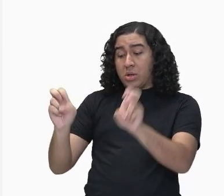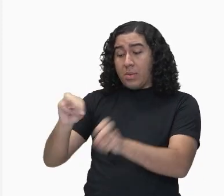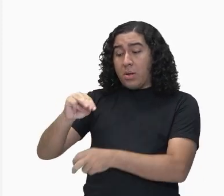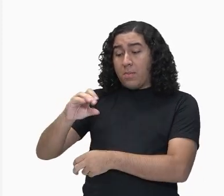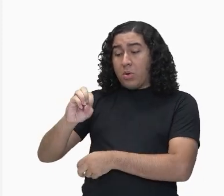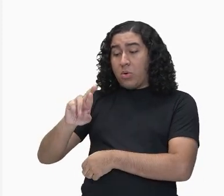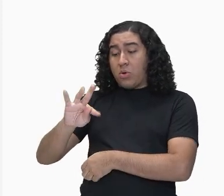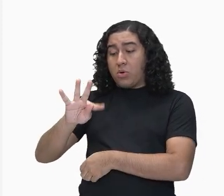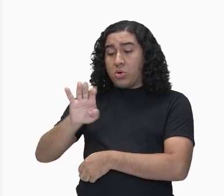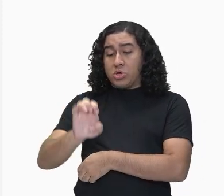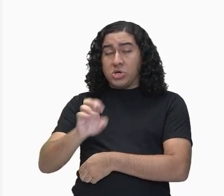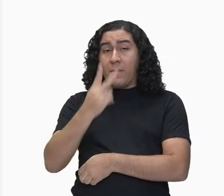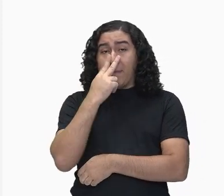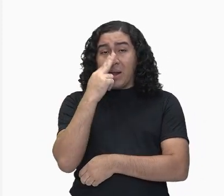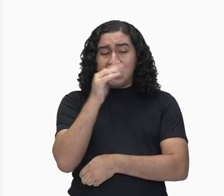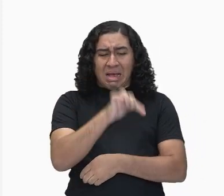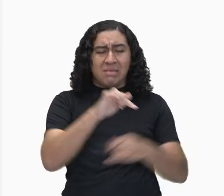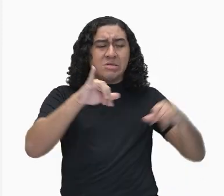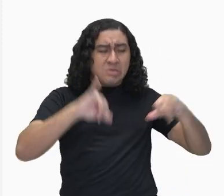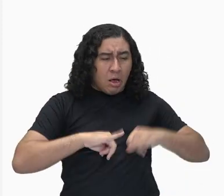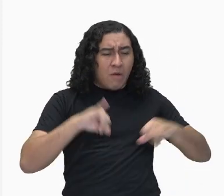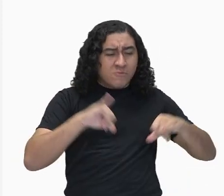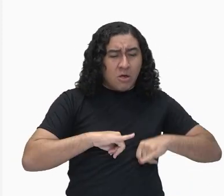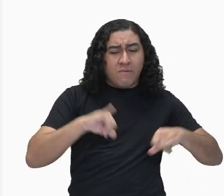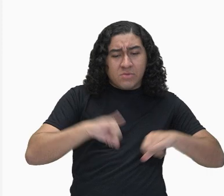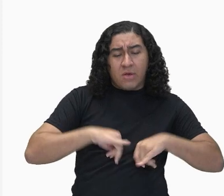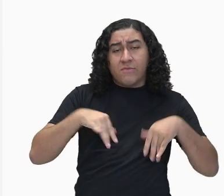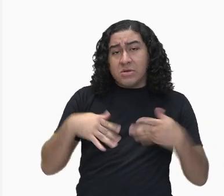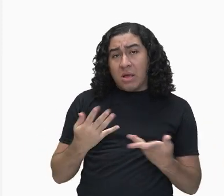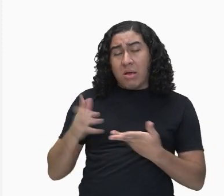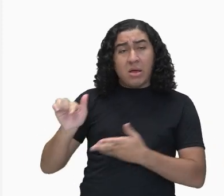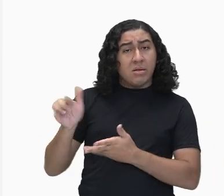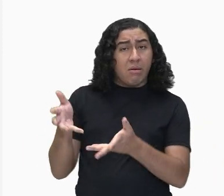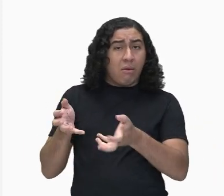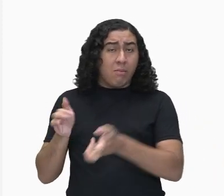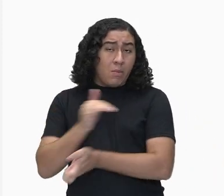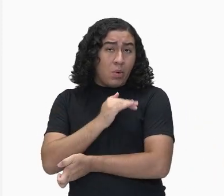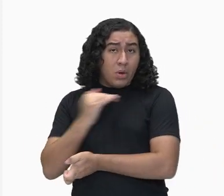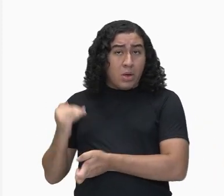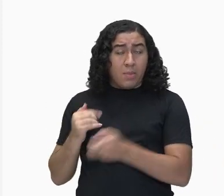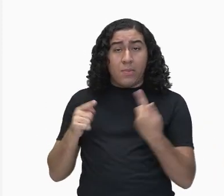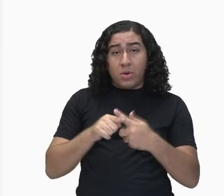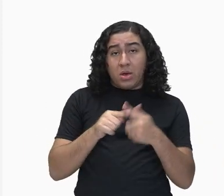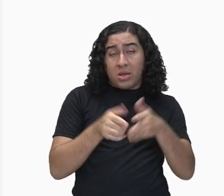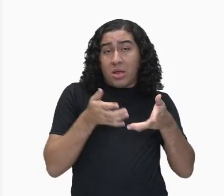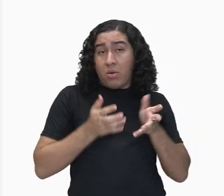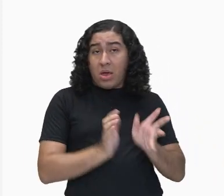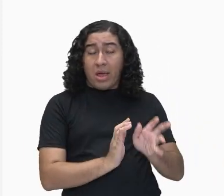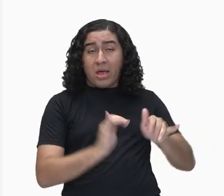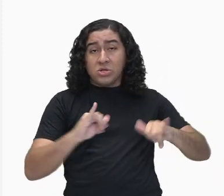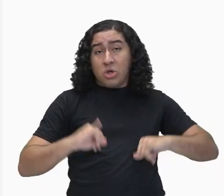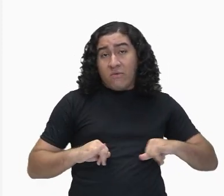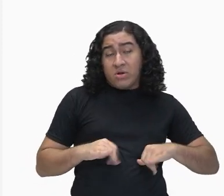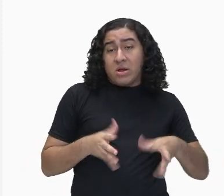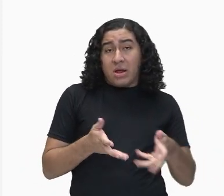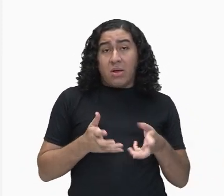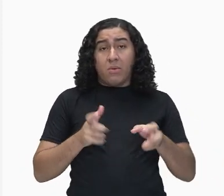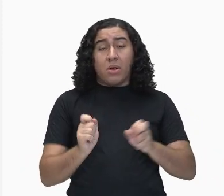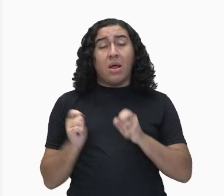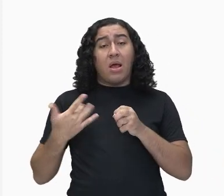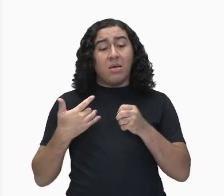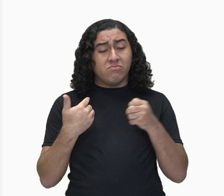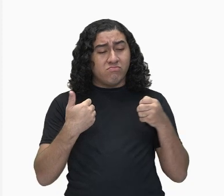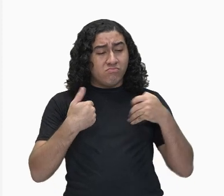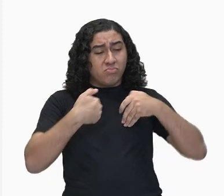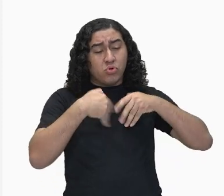esse sofrimento. Então, eles não têm medo de morrer, eles pedem isso, né? Porque eles querem se afastar de todos